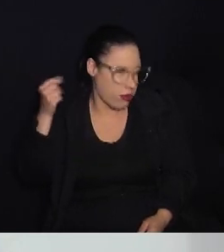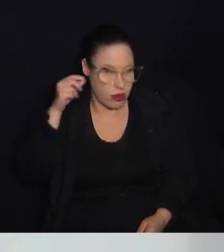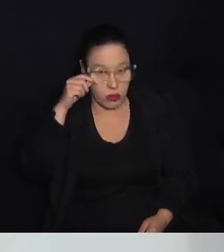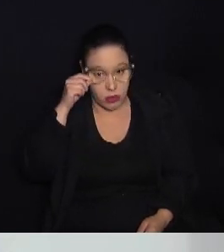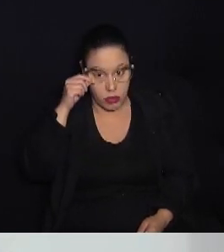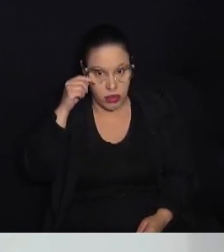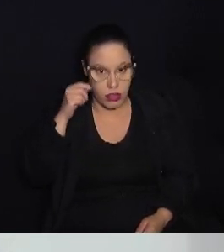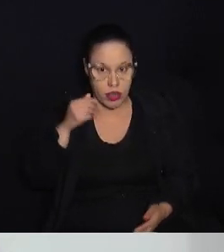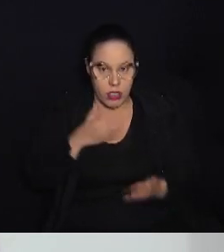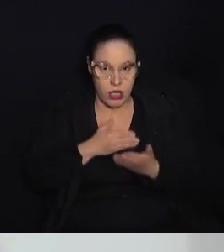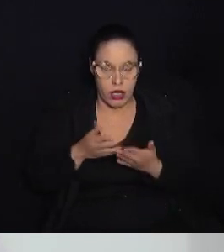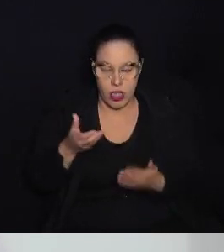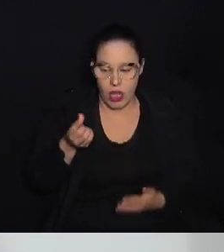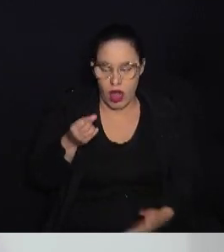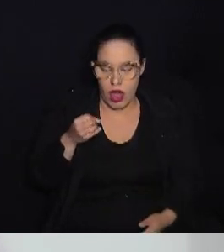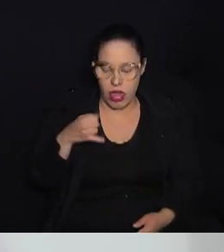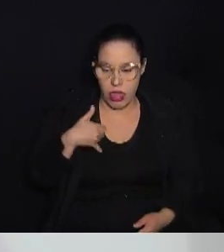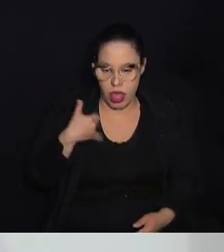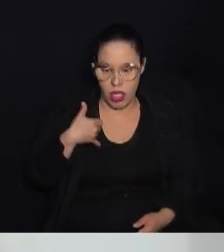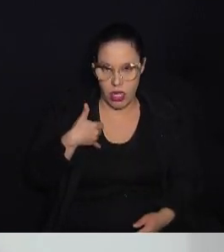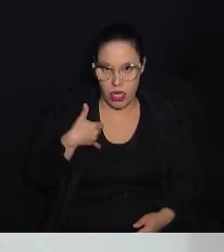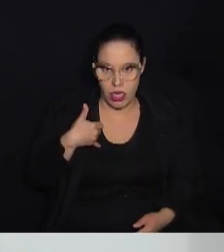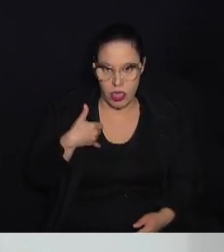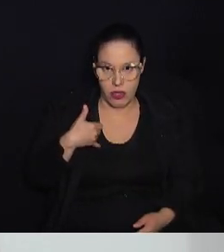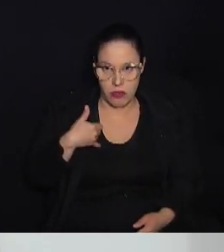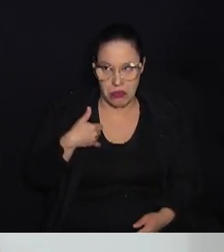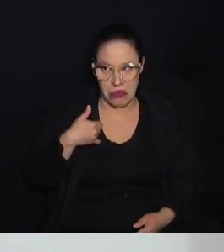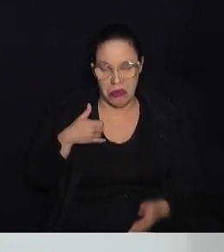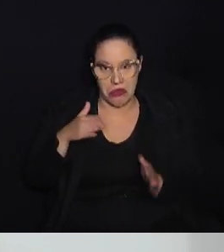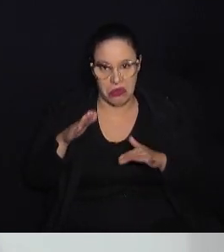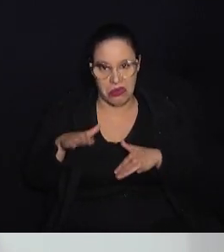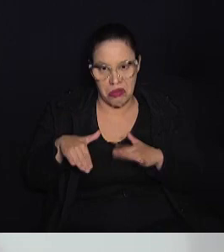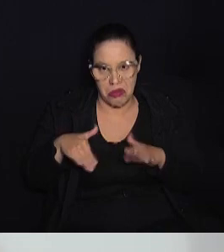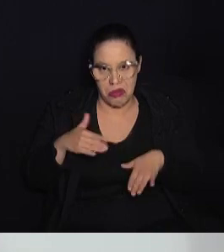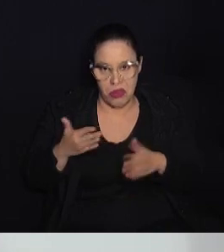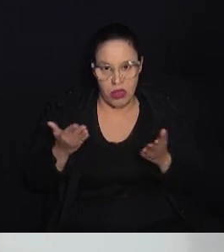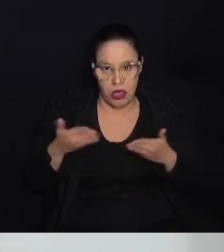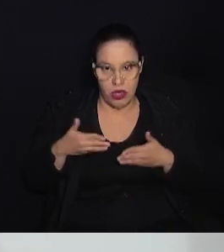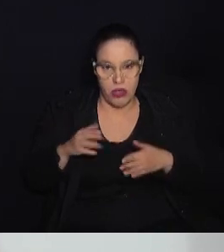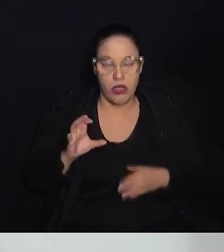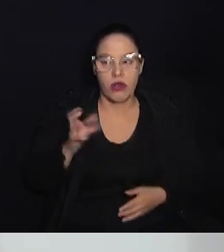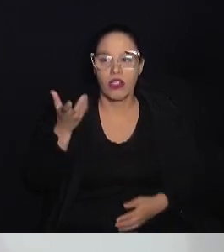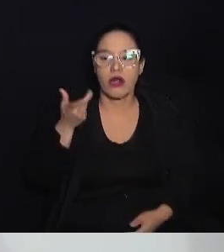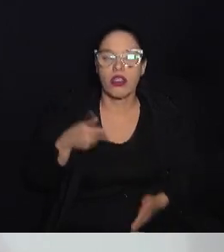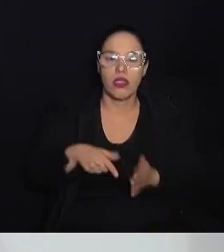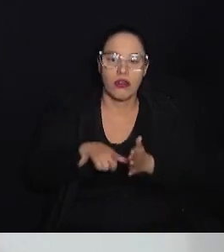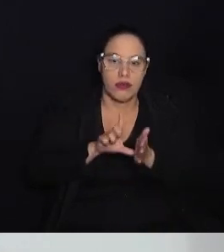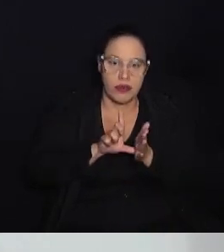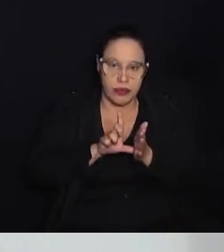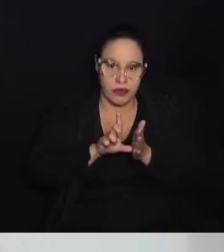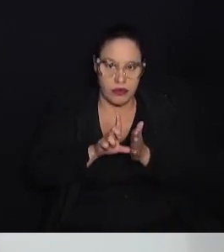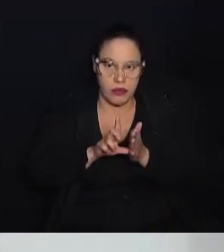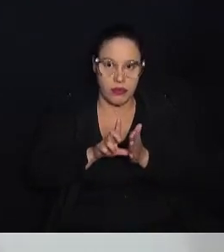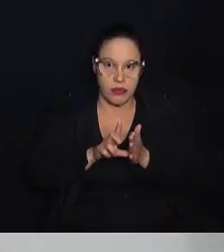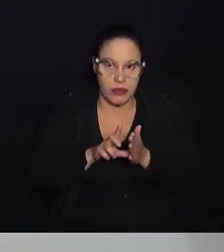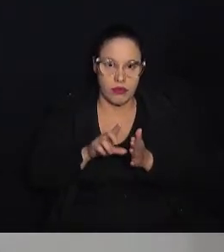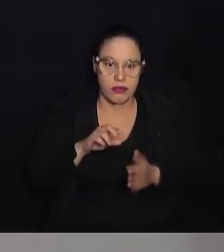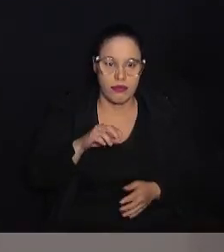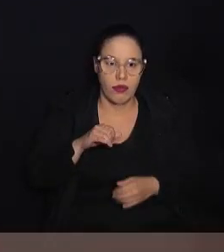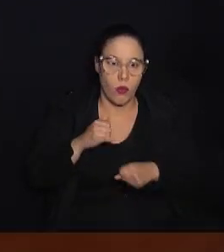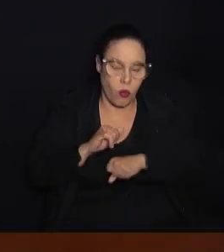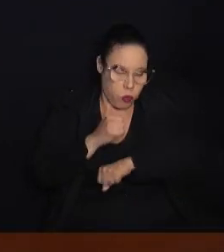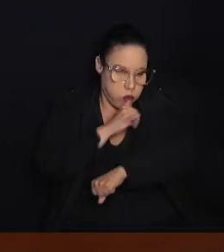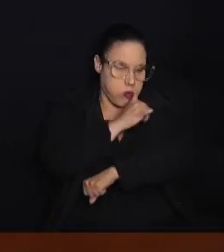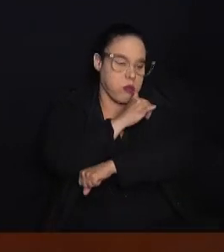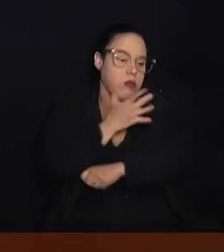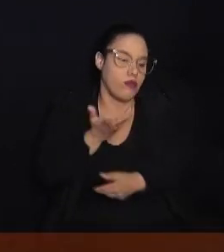anterior. A partir dos 10 anos ou da puberdade, o que tiver já acontecido antes, quem tiver fatores de risco,